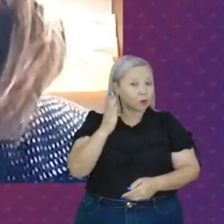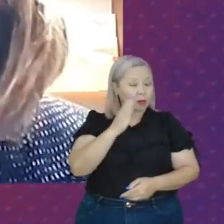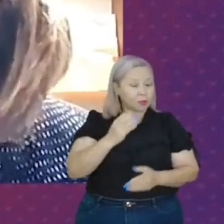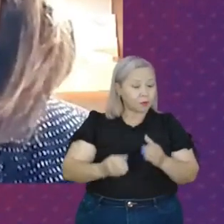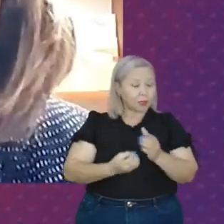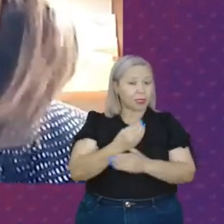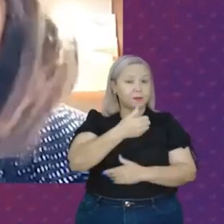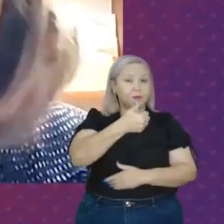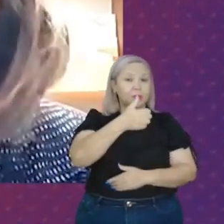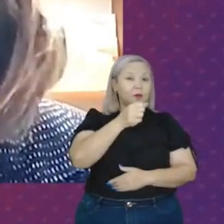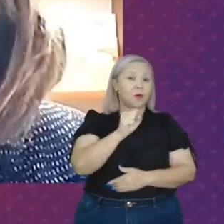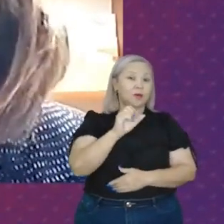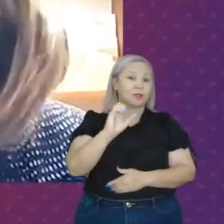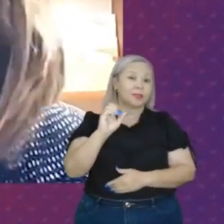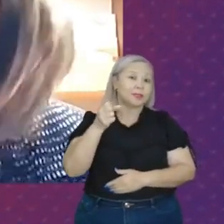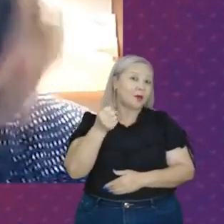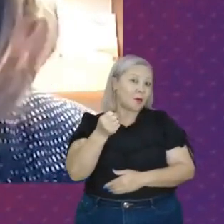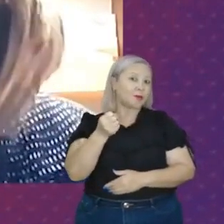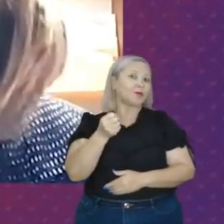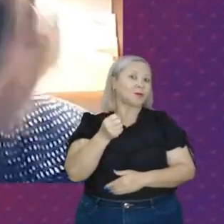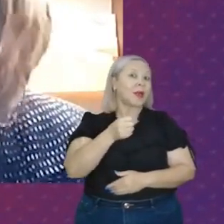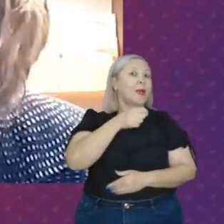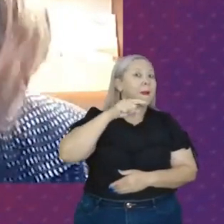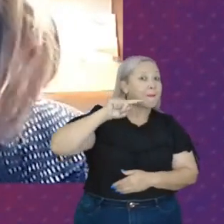em 1808,